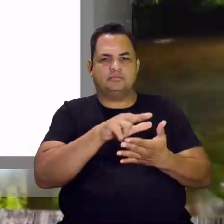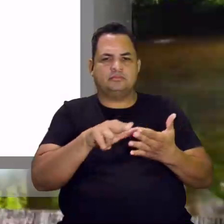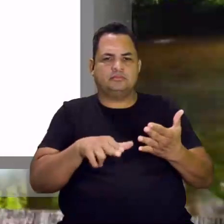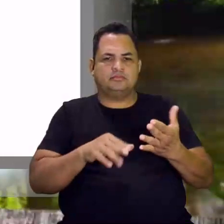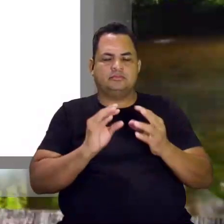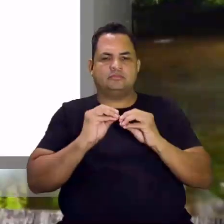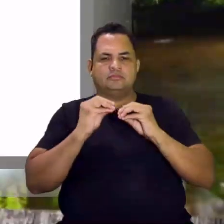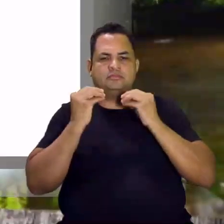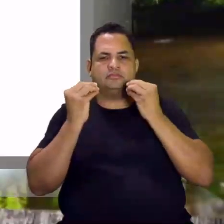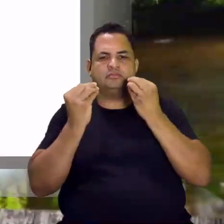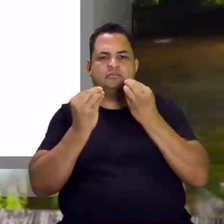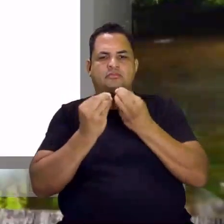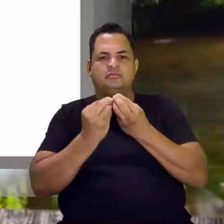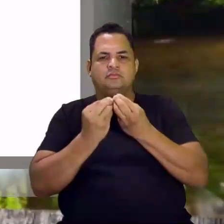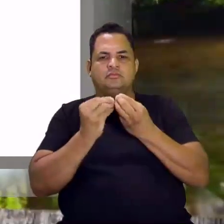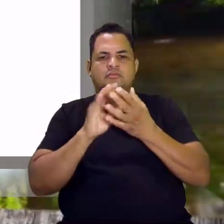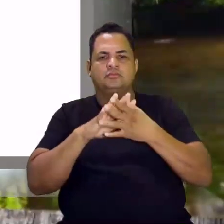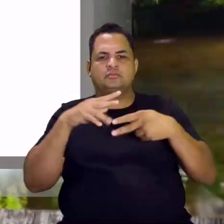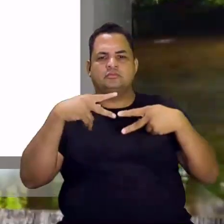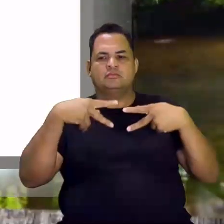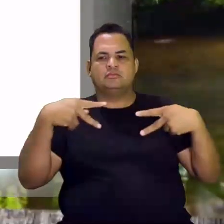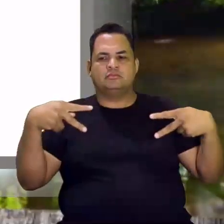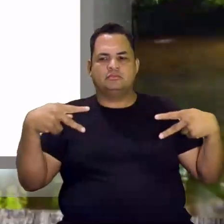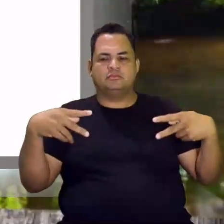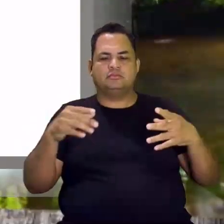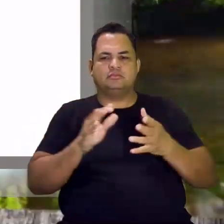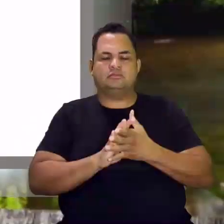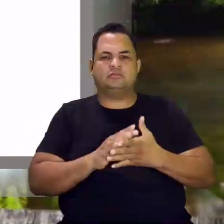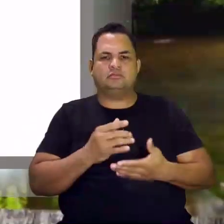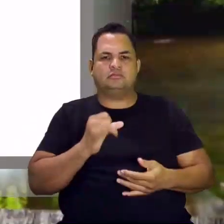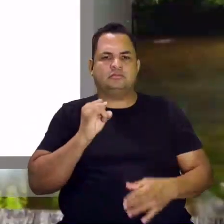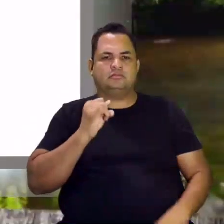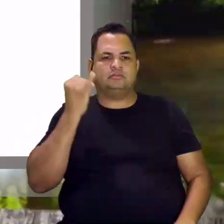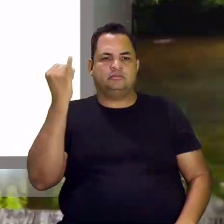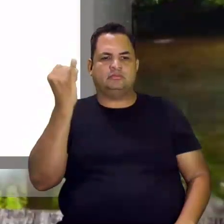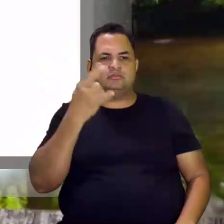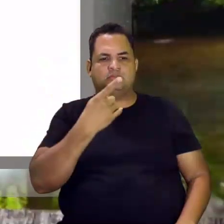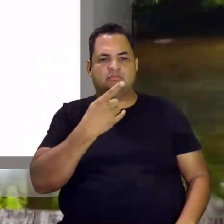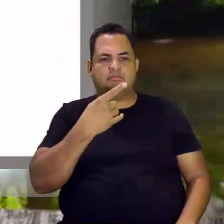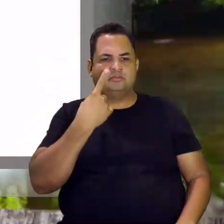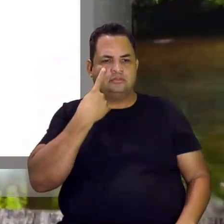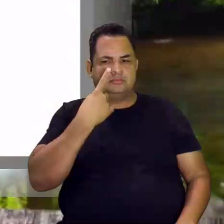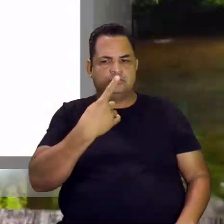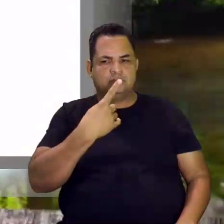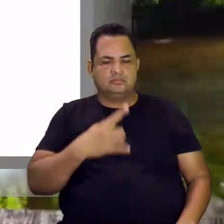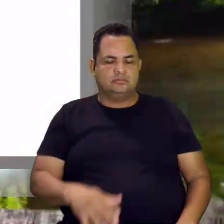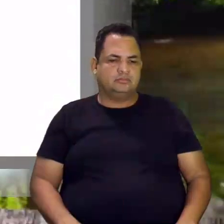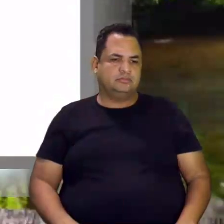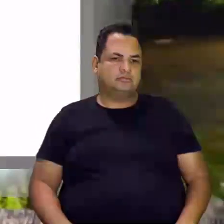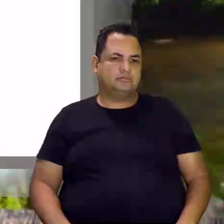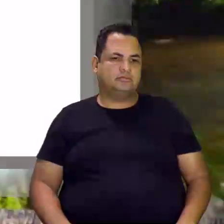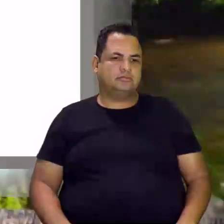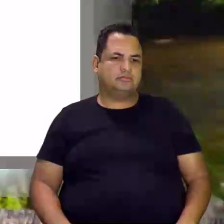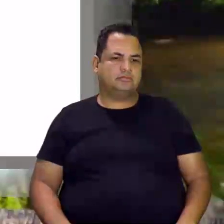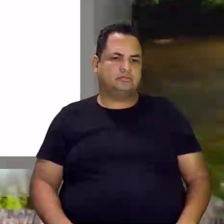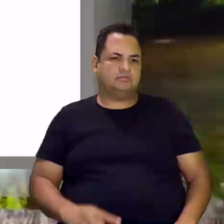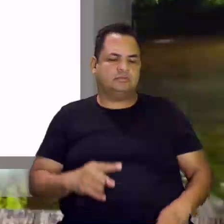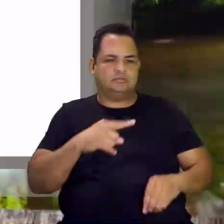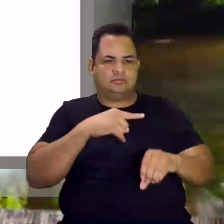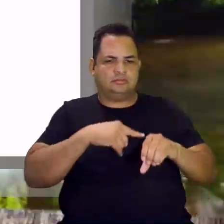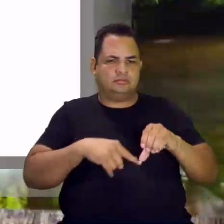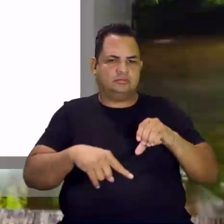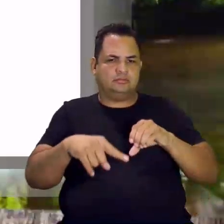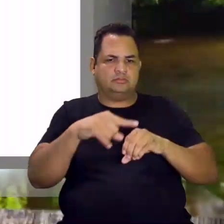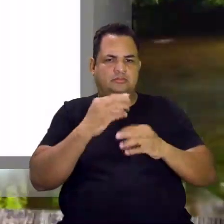de substâncias proteicas, tudo bem? E aqui nessa imagem, ó, você consegue observar, ele é envolto